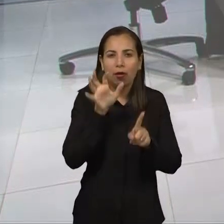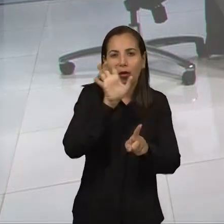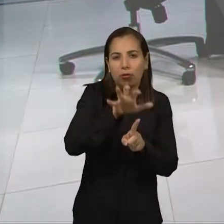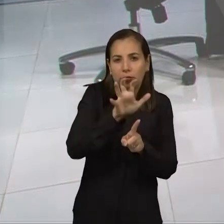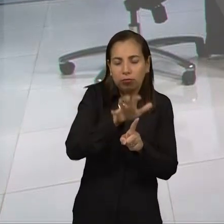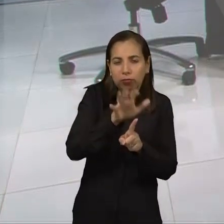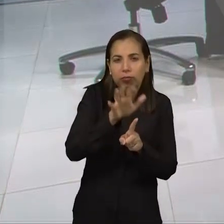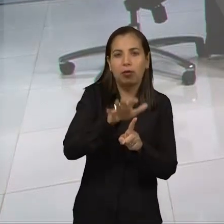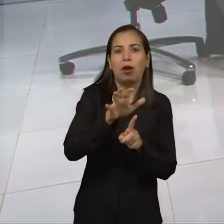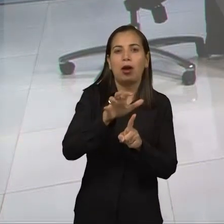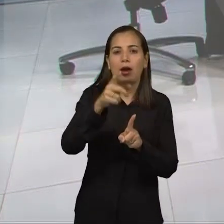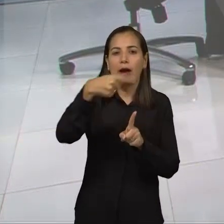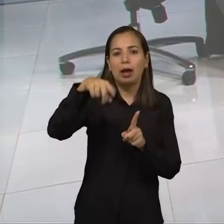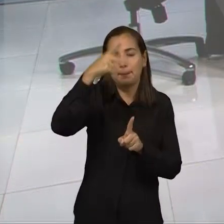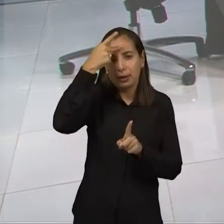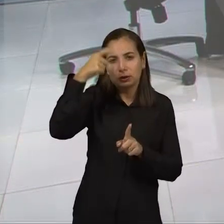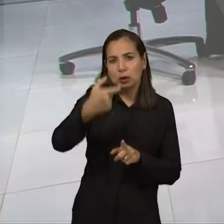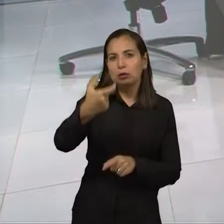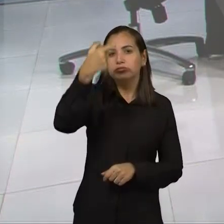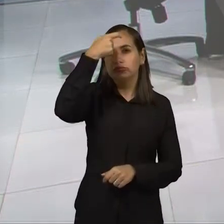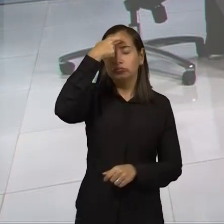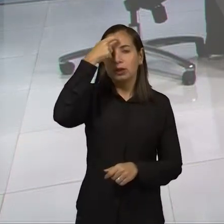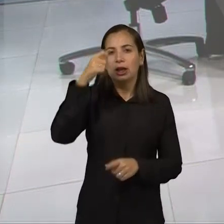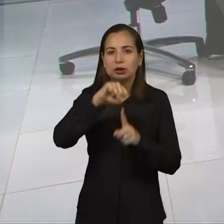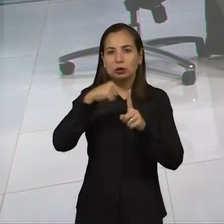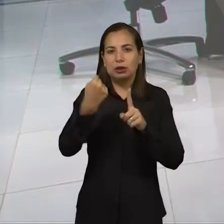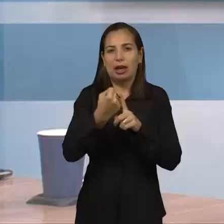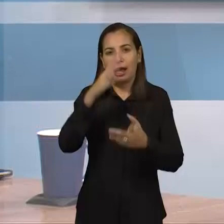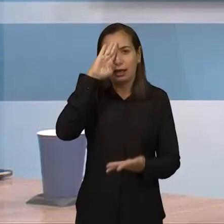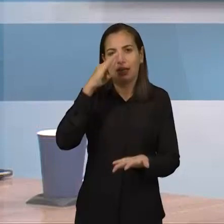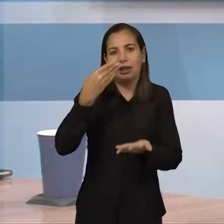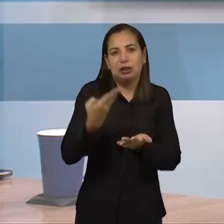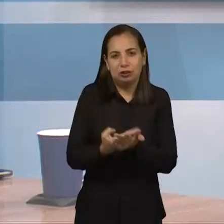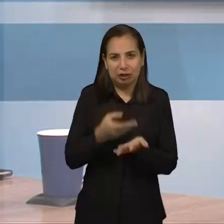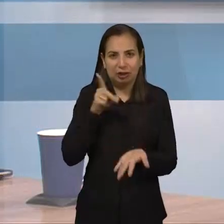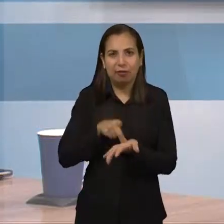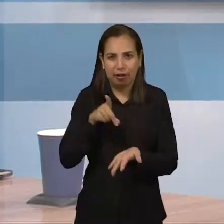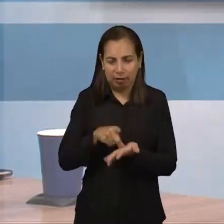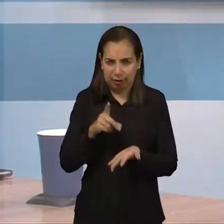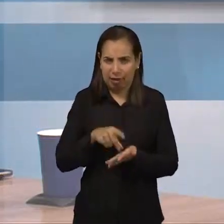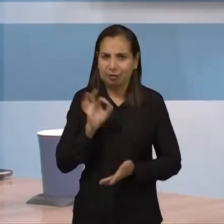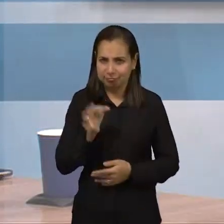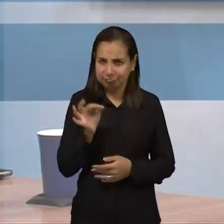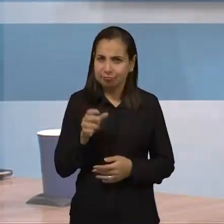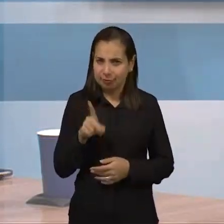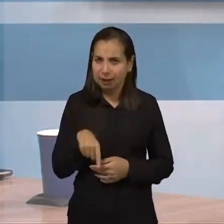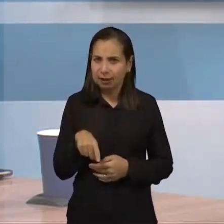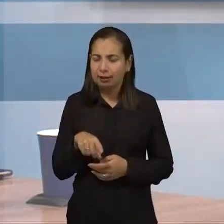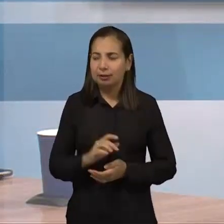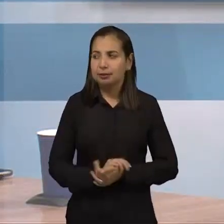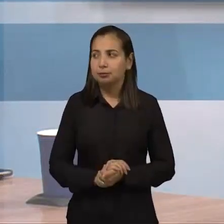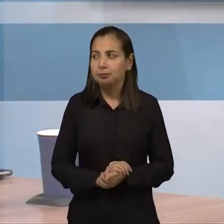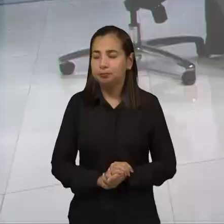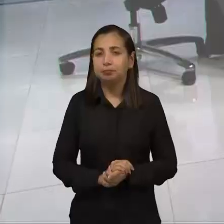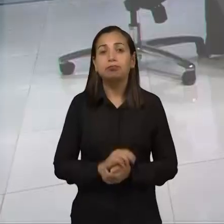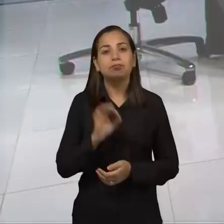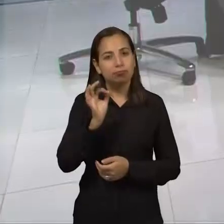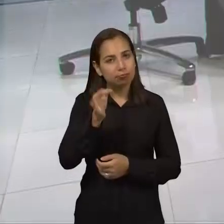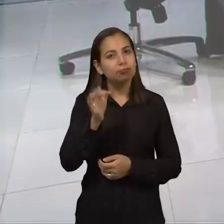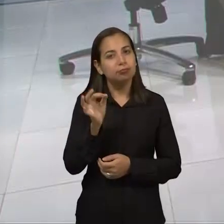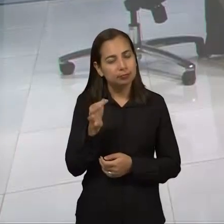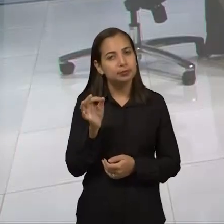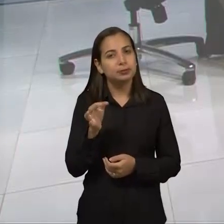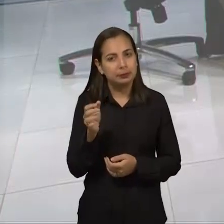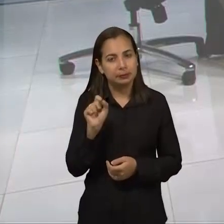da indução, que é para poder fazer com que a sociedade creia aquilo como verdade. Só tecnicamente explicando o que você falou muito bem. Perfeito. Isso